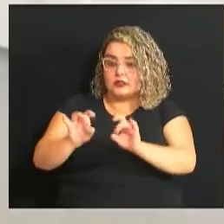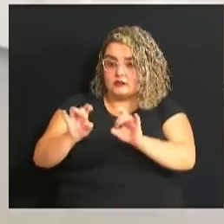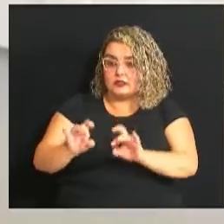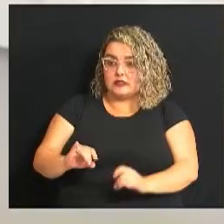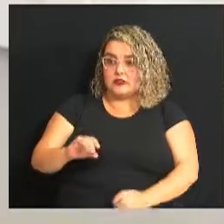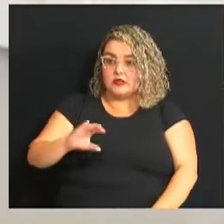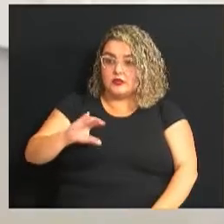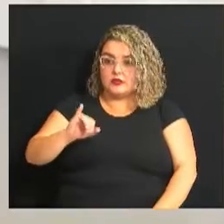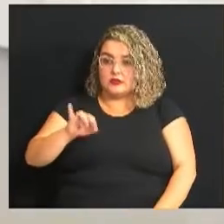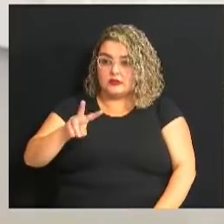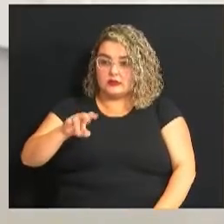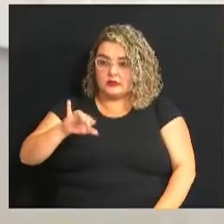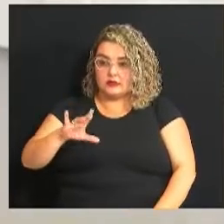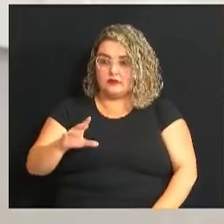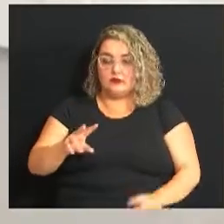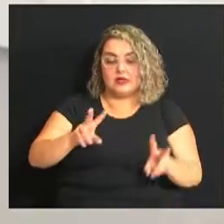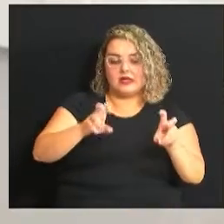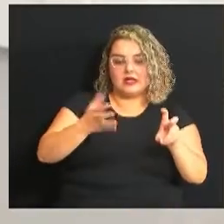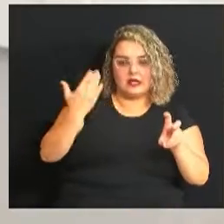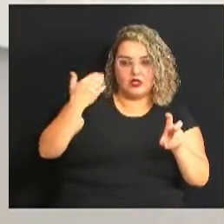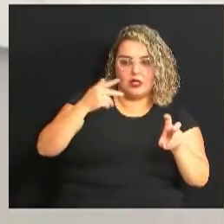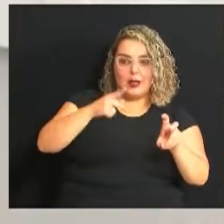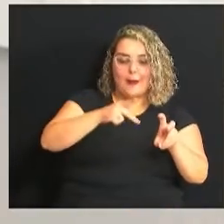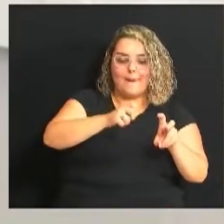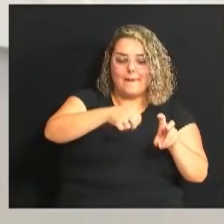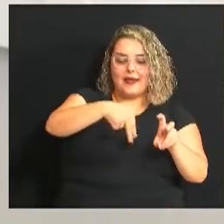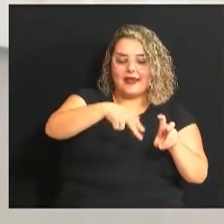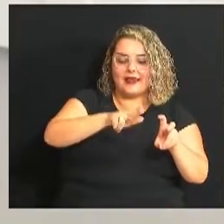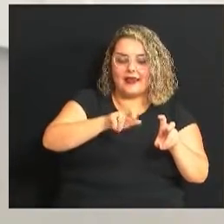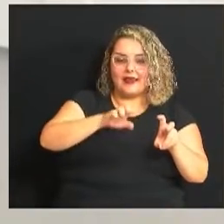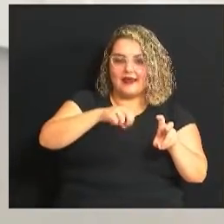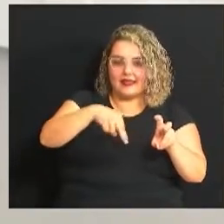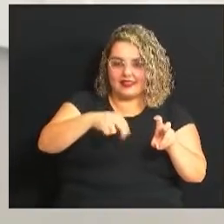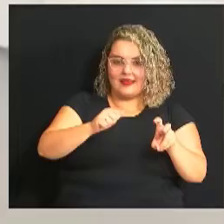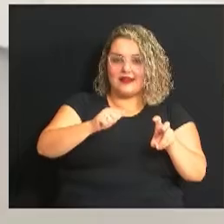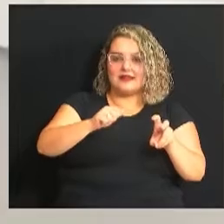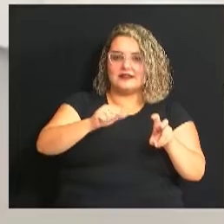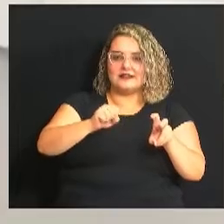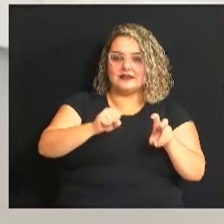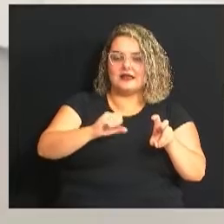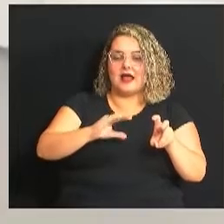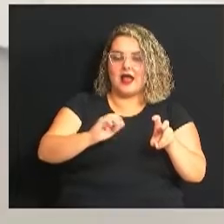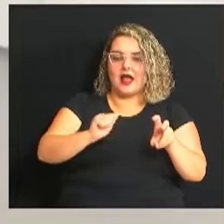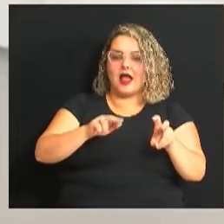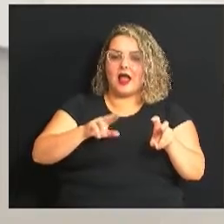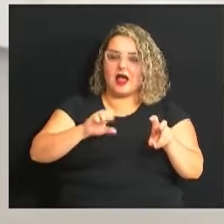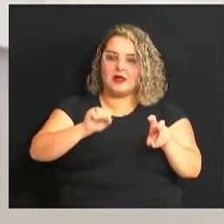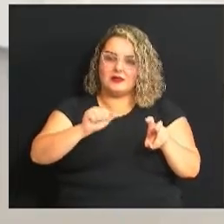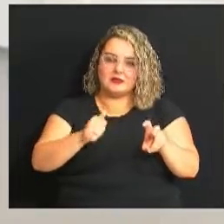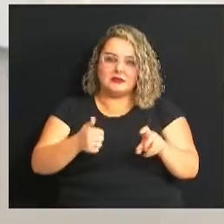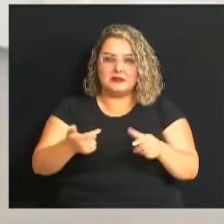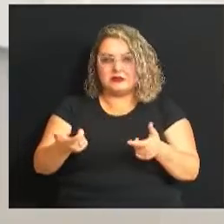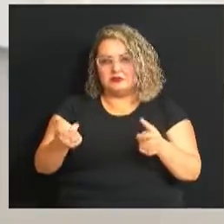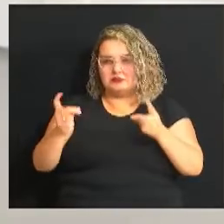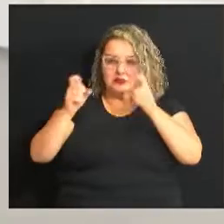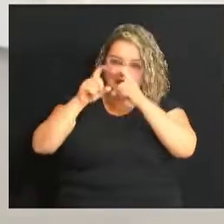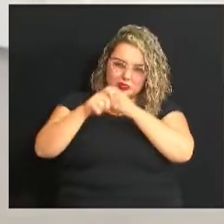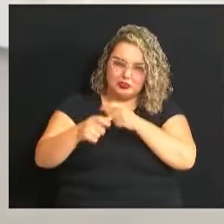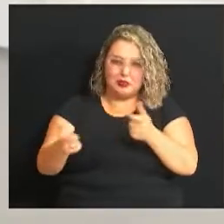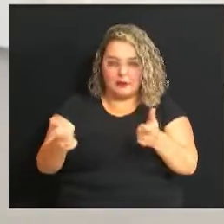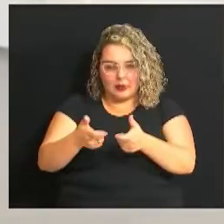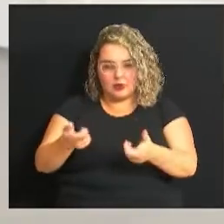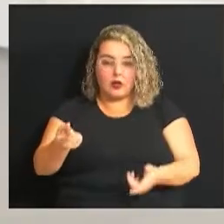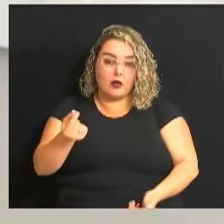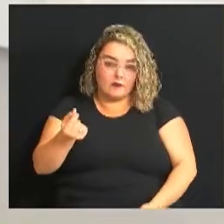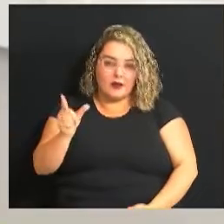de pequenas causas, né? Em verdade, hoje é juizado especial cível. São as ações de menor complexidade em termos de valor. Então, quem